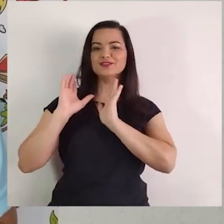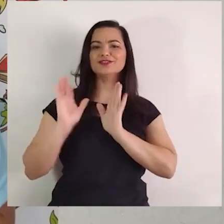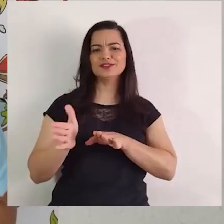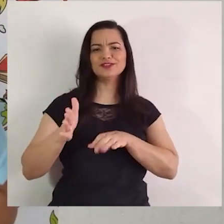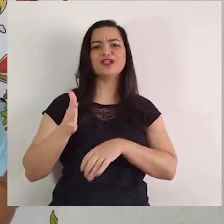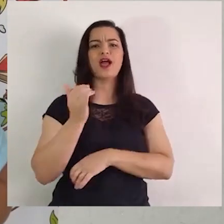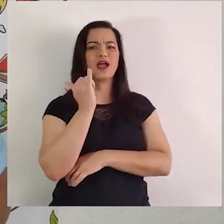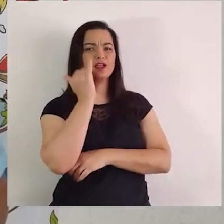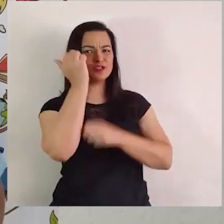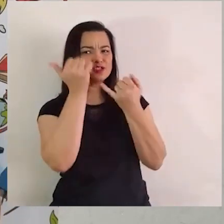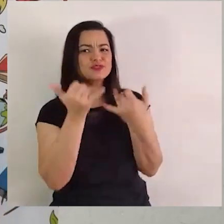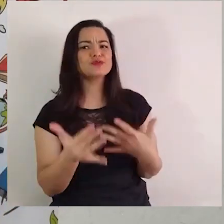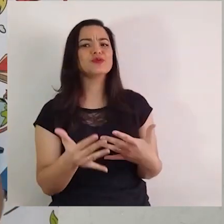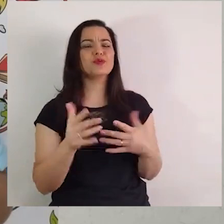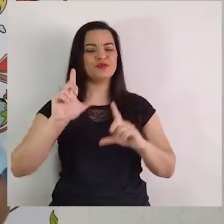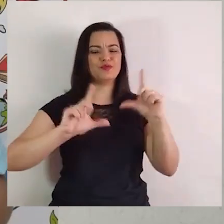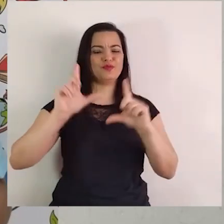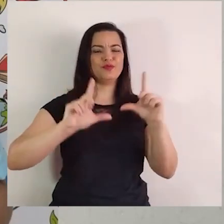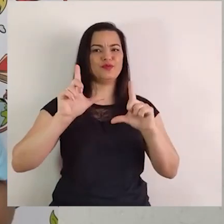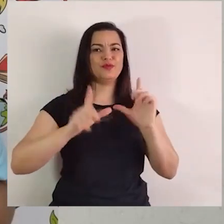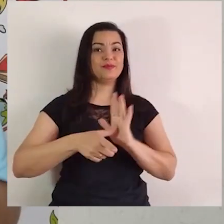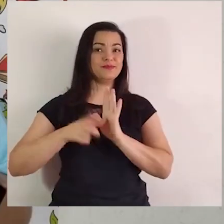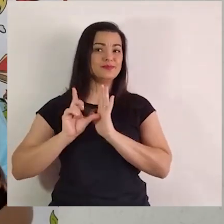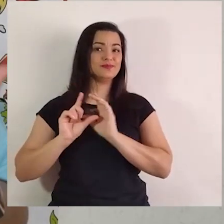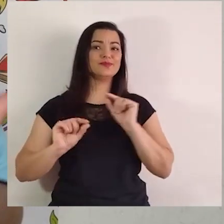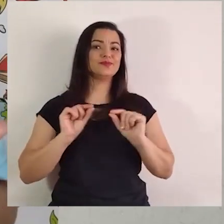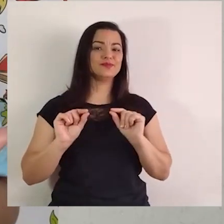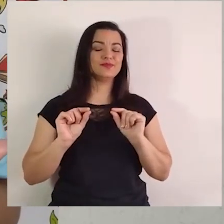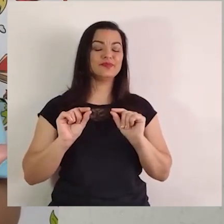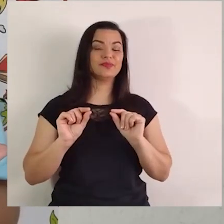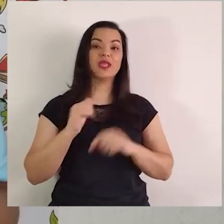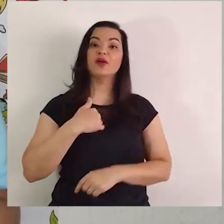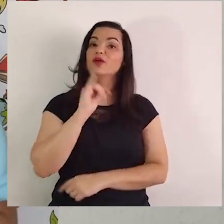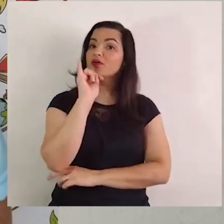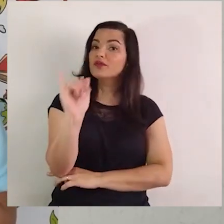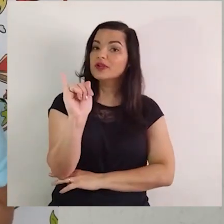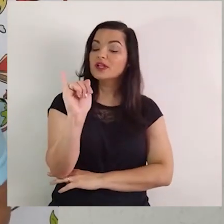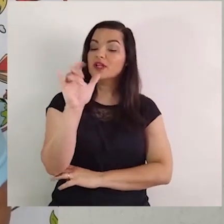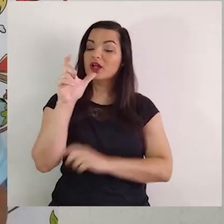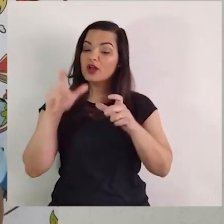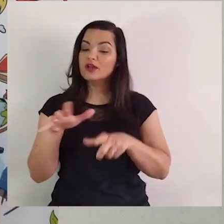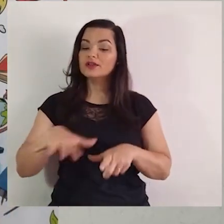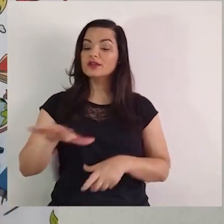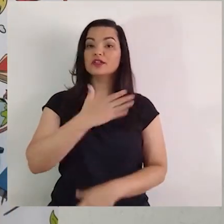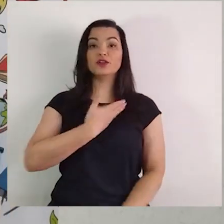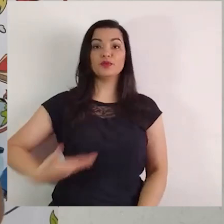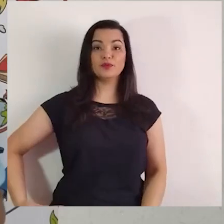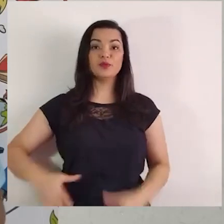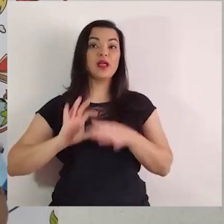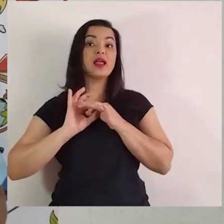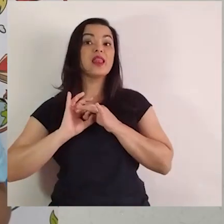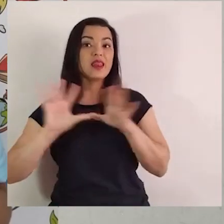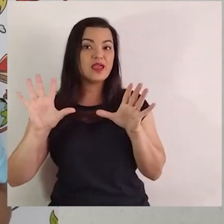pouquinho dessa história no programa anterior e eu disse que um espaço público ele pode ser considerado